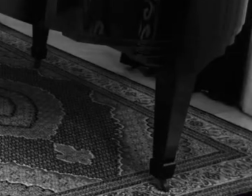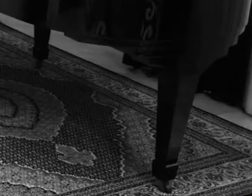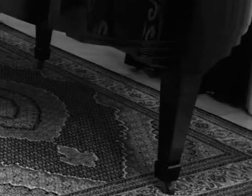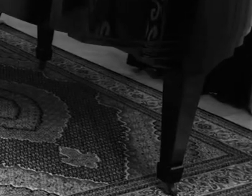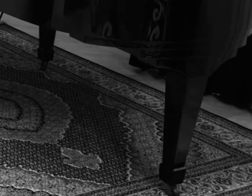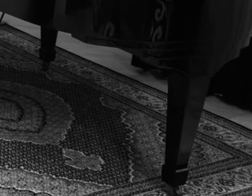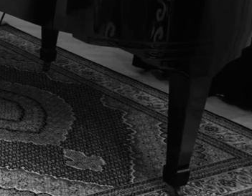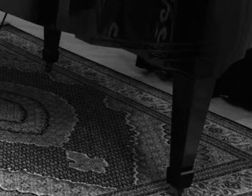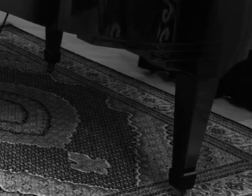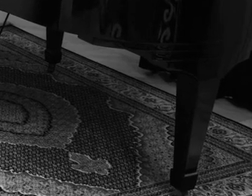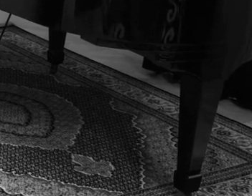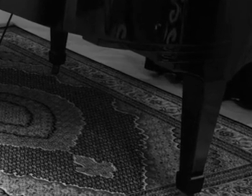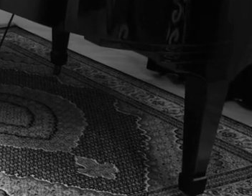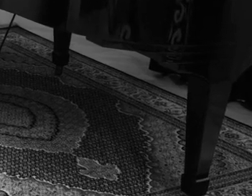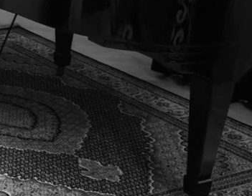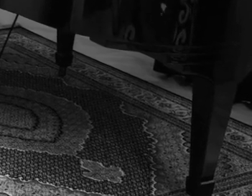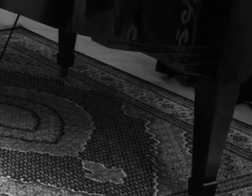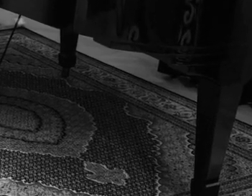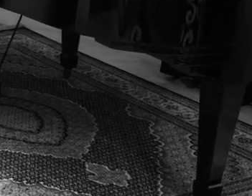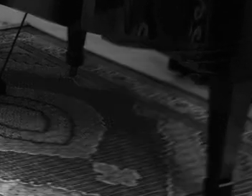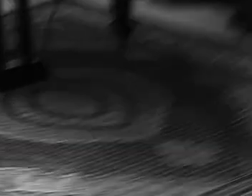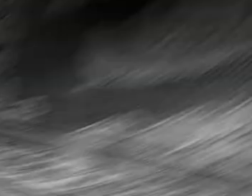E aí